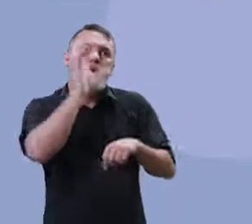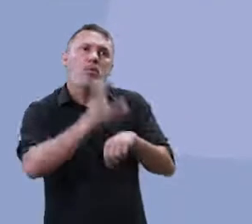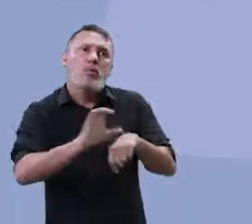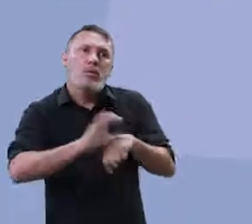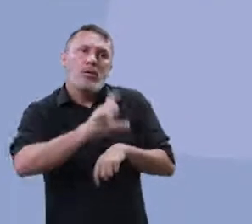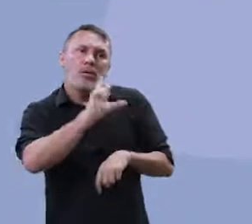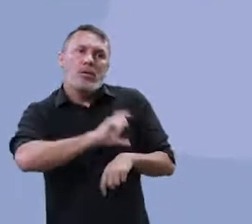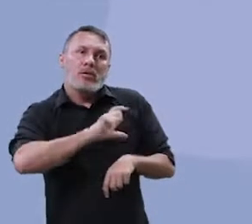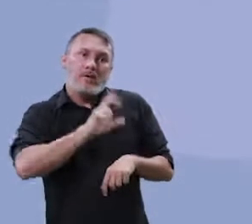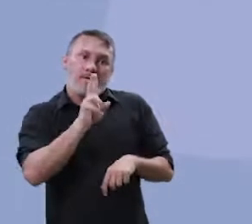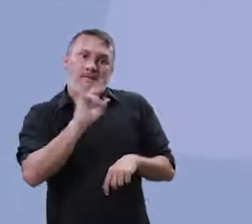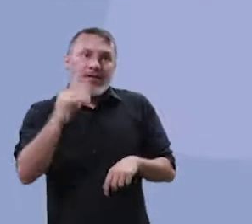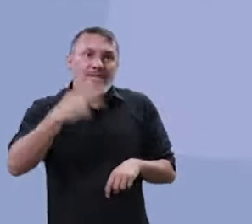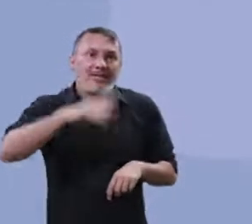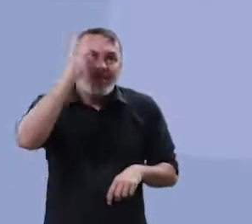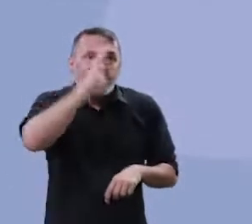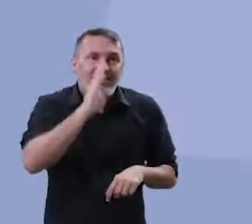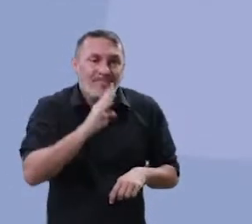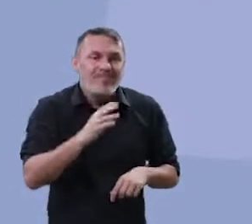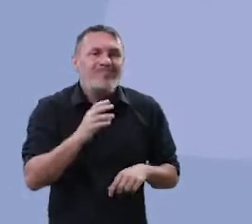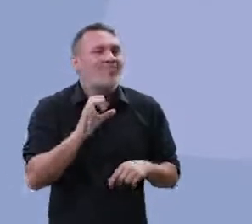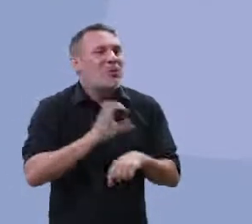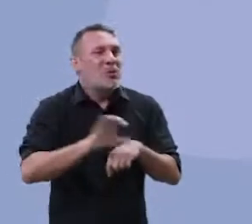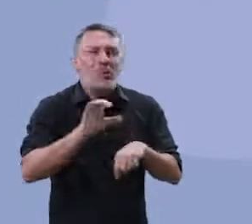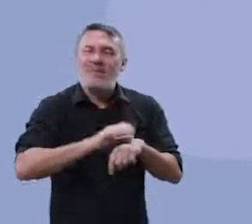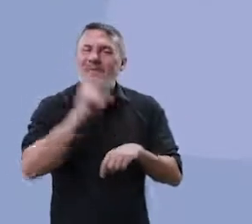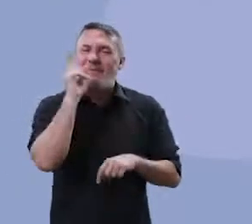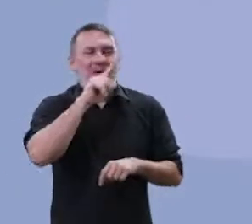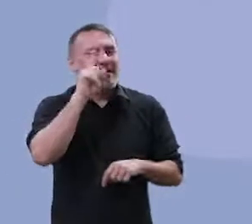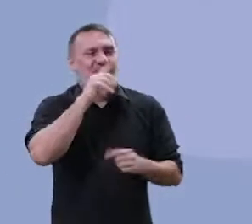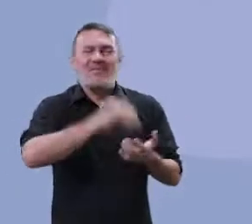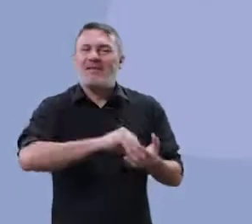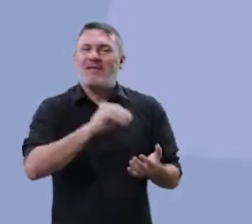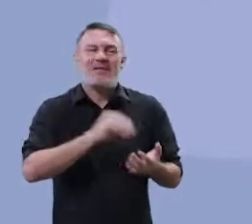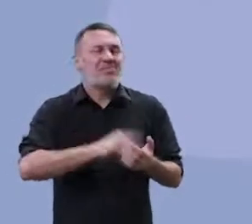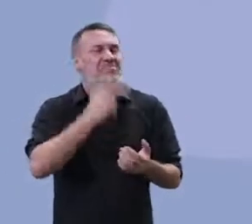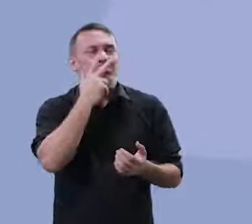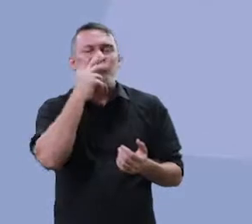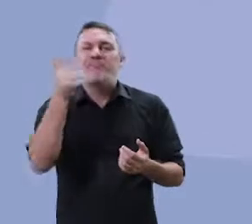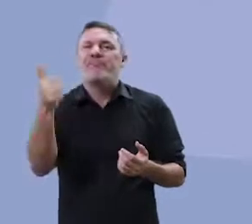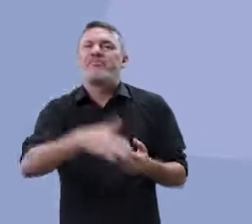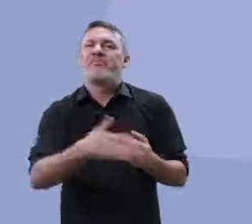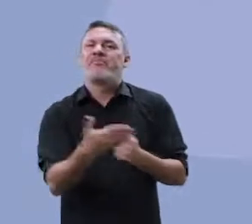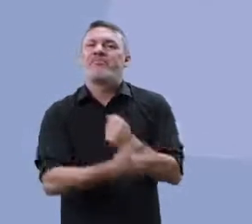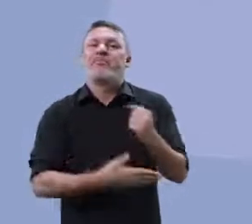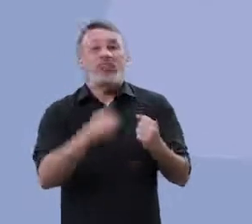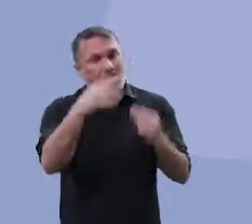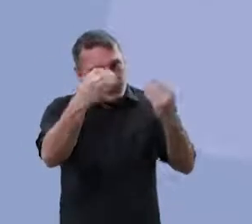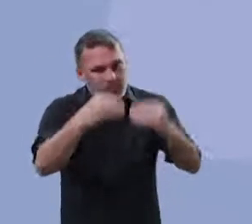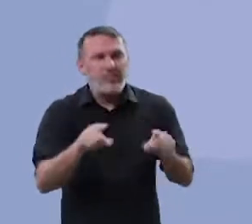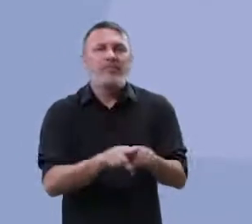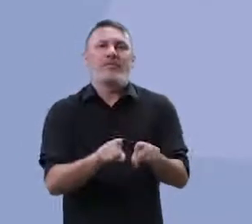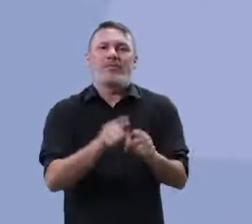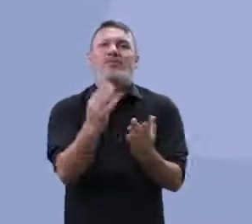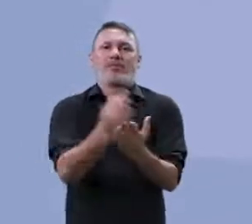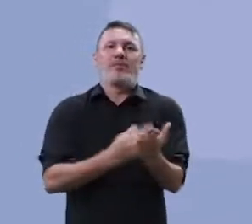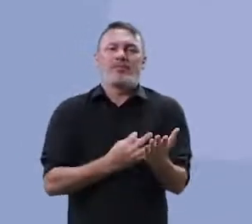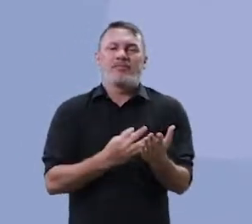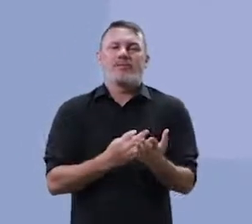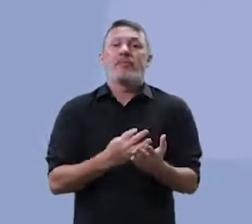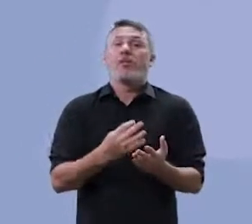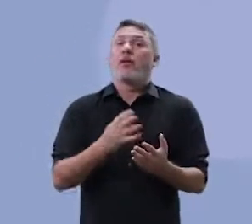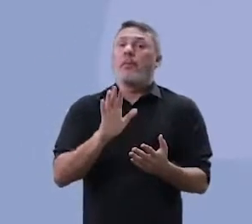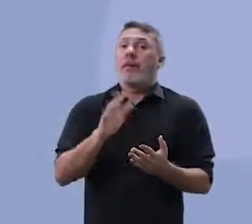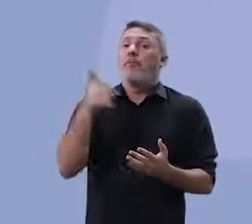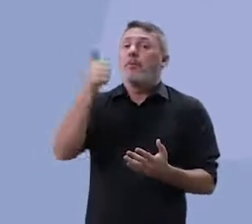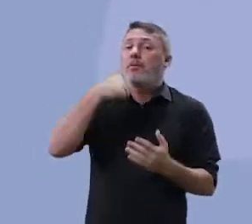do condutor hoje no Brasil, ela é frágil, ela é ineficaz. Porque se está acontecendo, pensa comigo, vamos